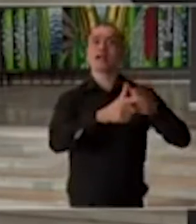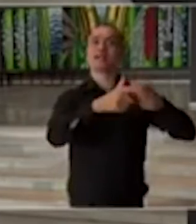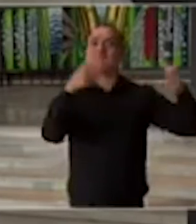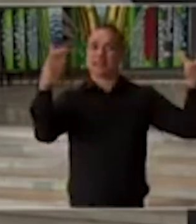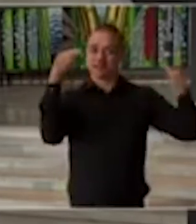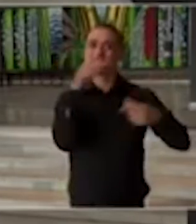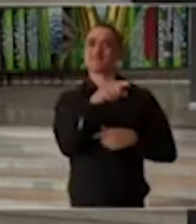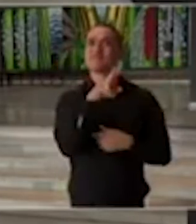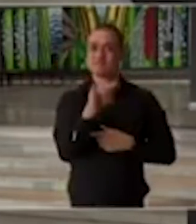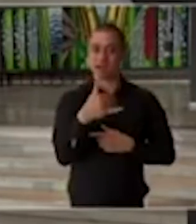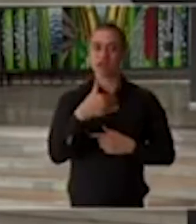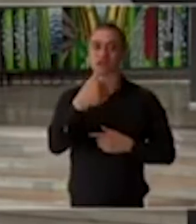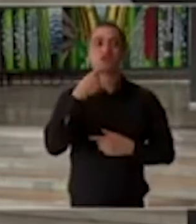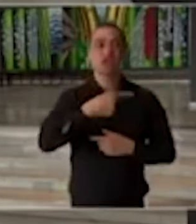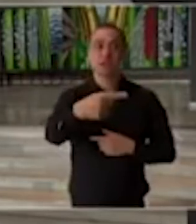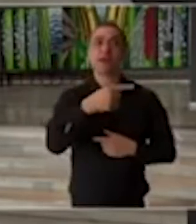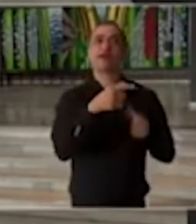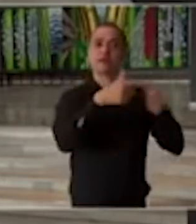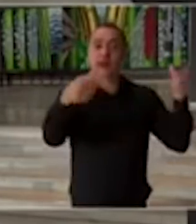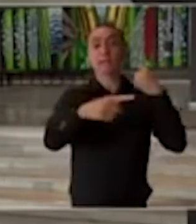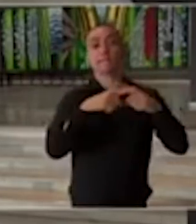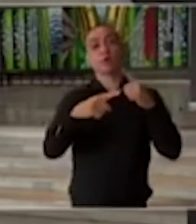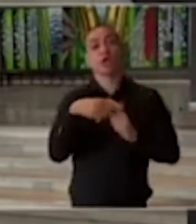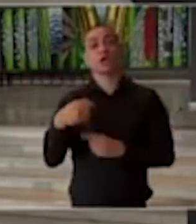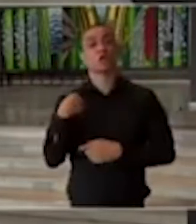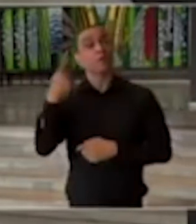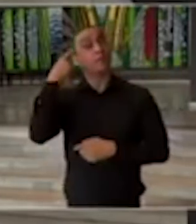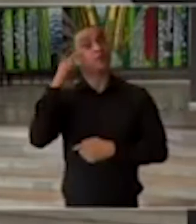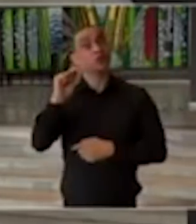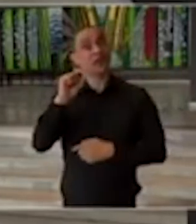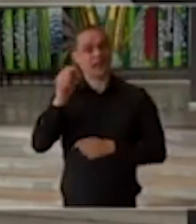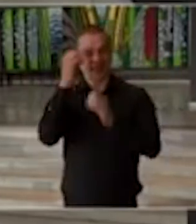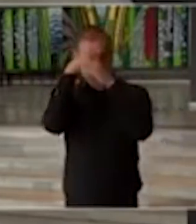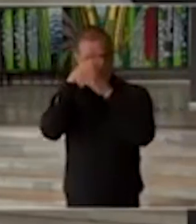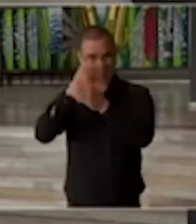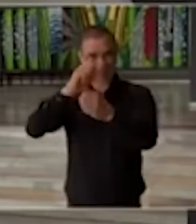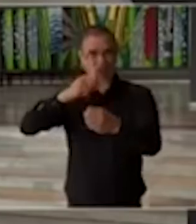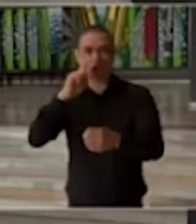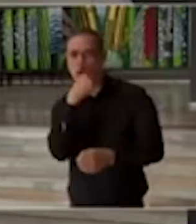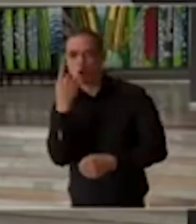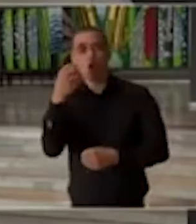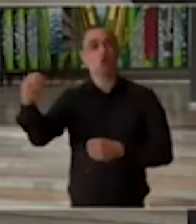deve crescer um pouco nas próximas semanas, porque a nossa expectativa